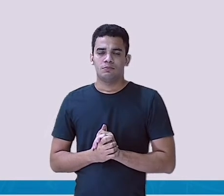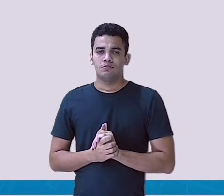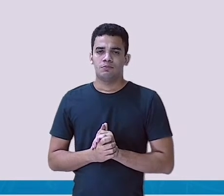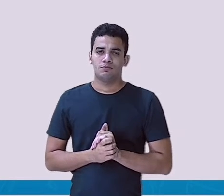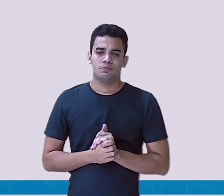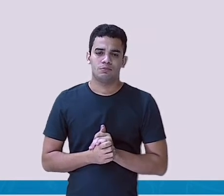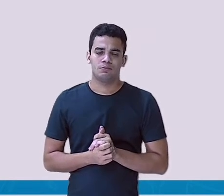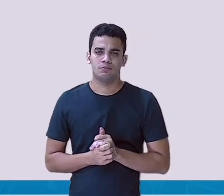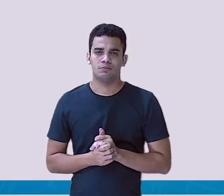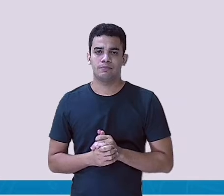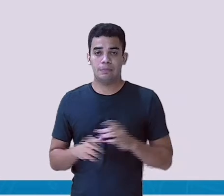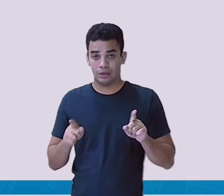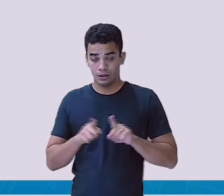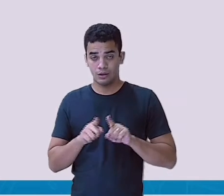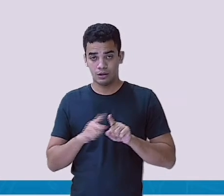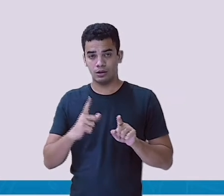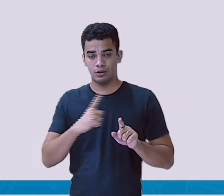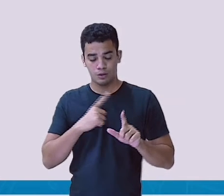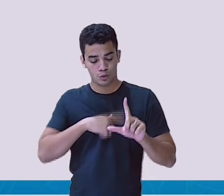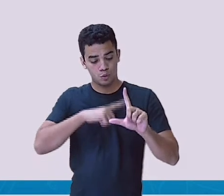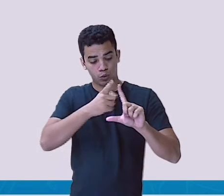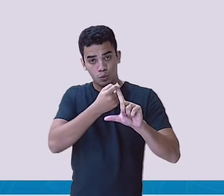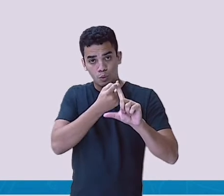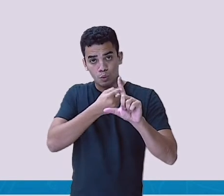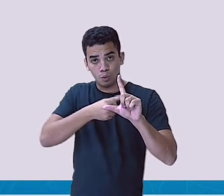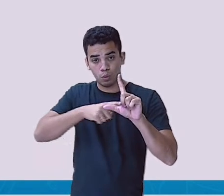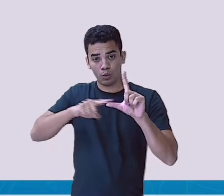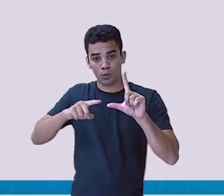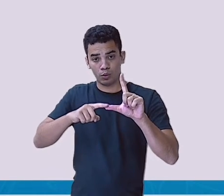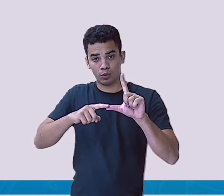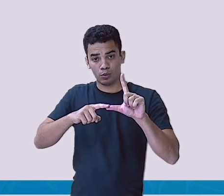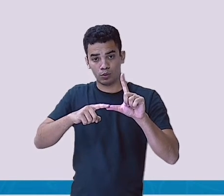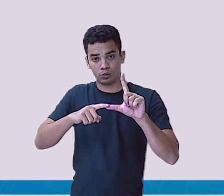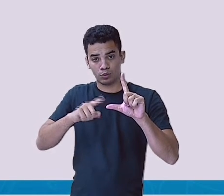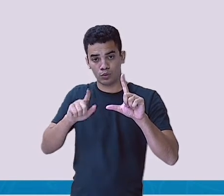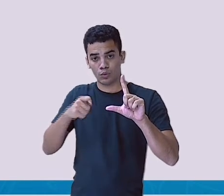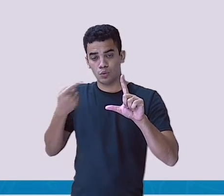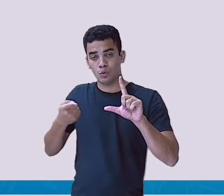e o meu outro ângulo de 90 graus, que é BCA,